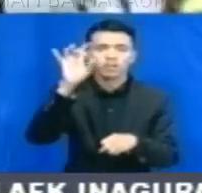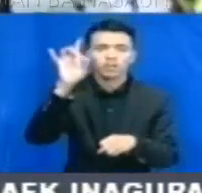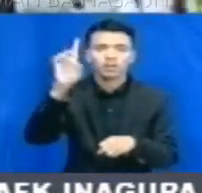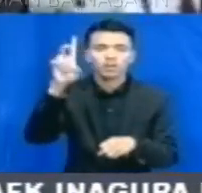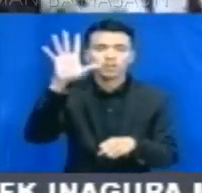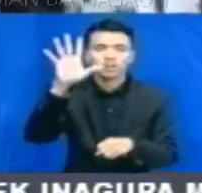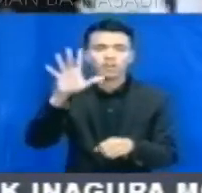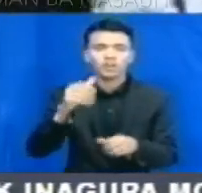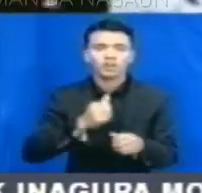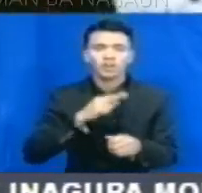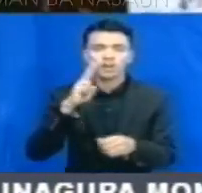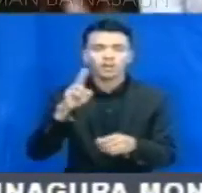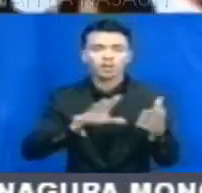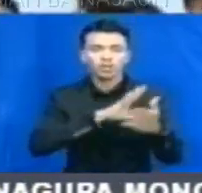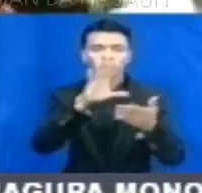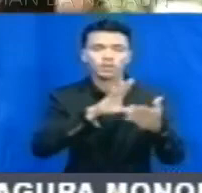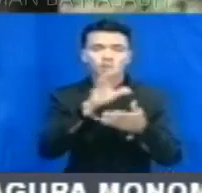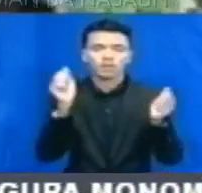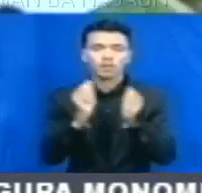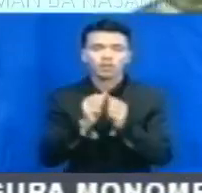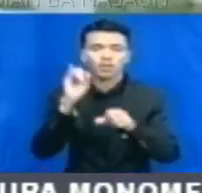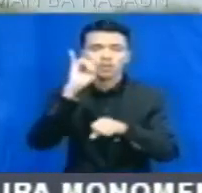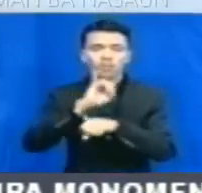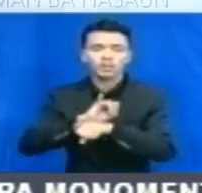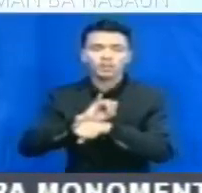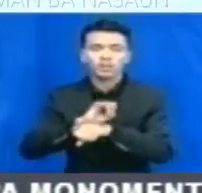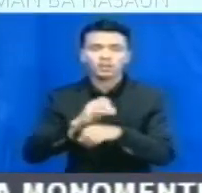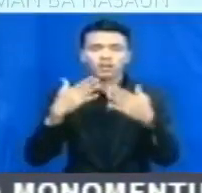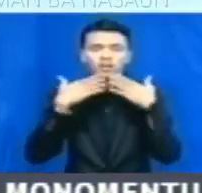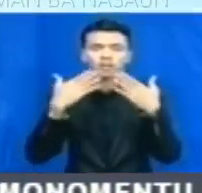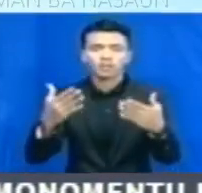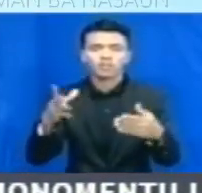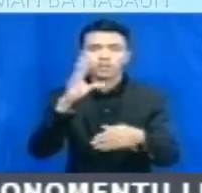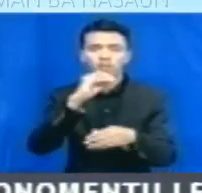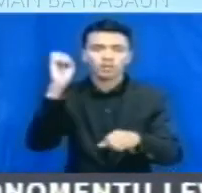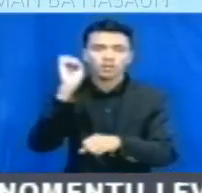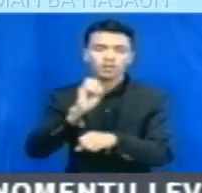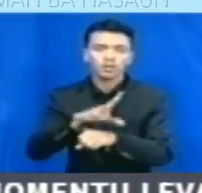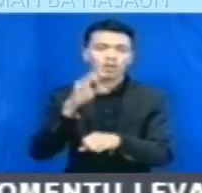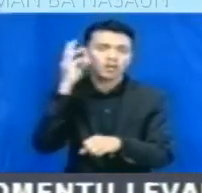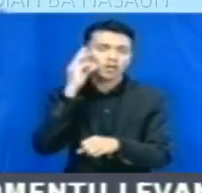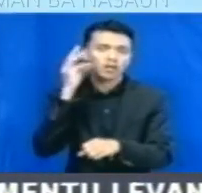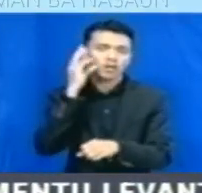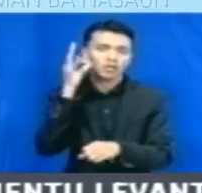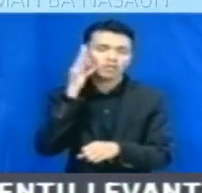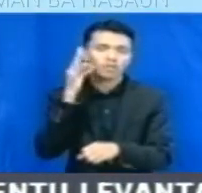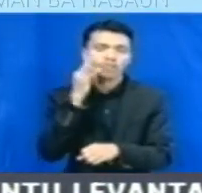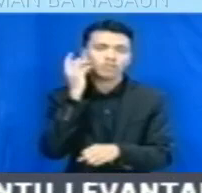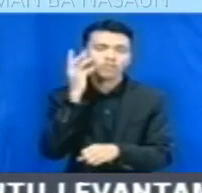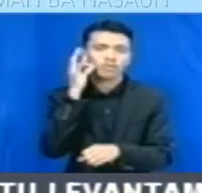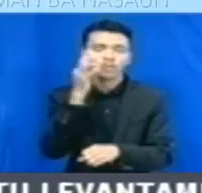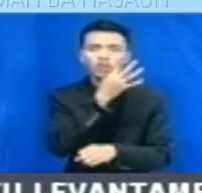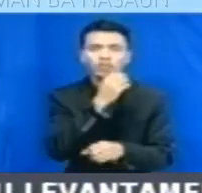Eleu. Comemoração na missa. Comemoração neho missa agradecimento no Kari Aifunan, Basadozo Nicolau Lobato, nebe